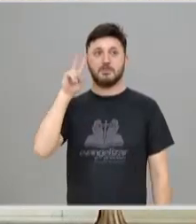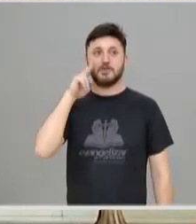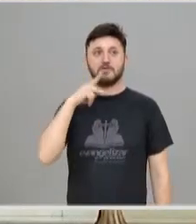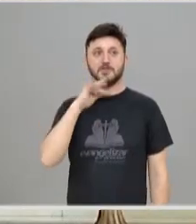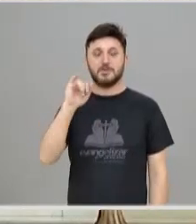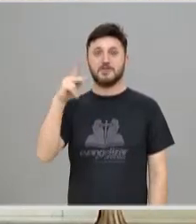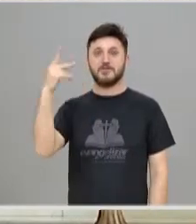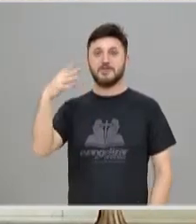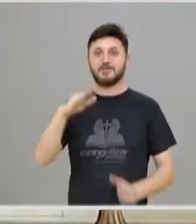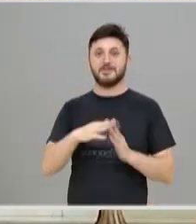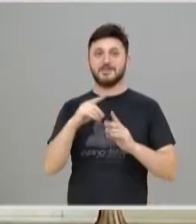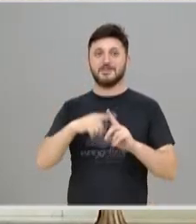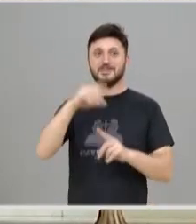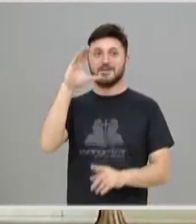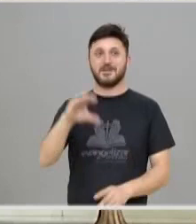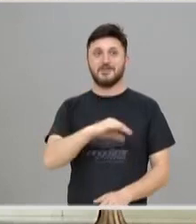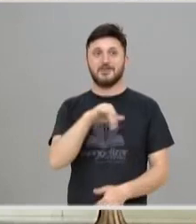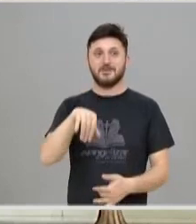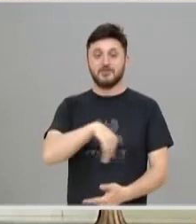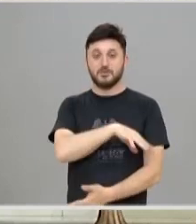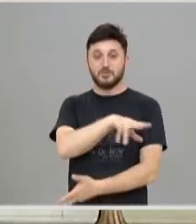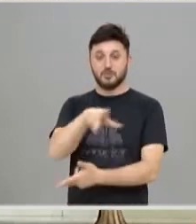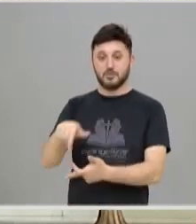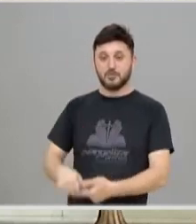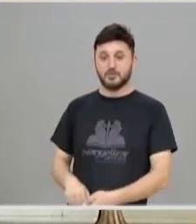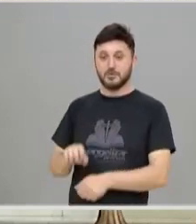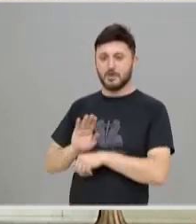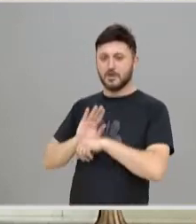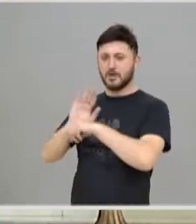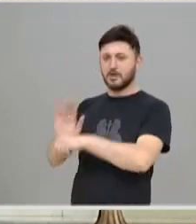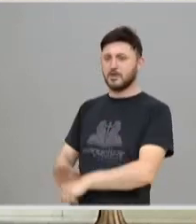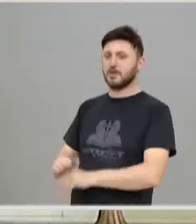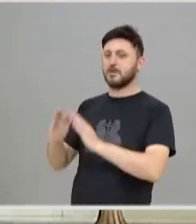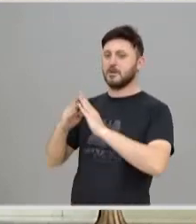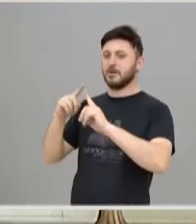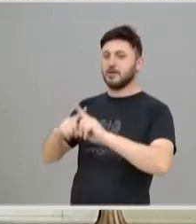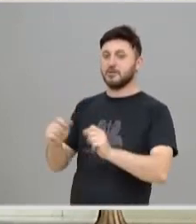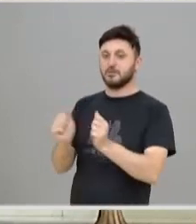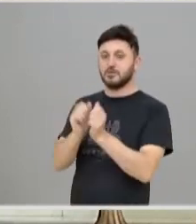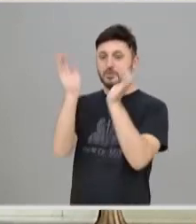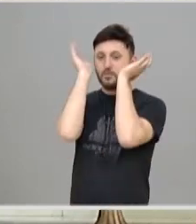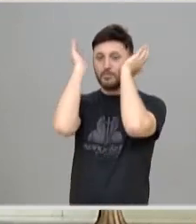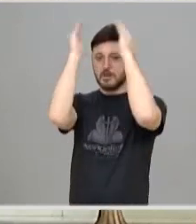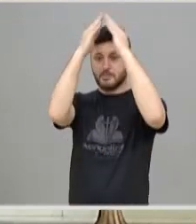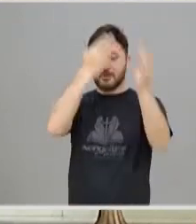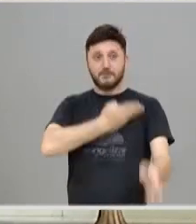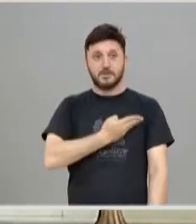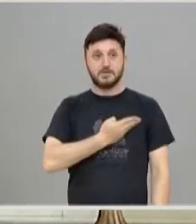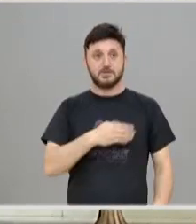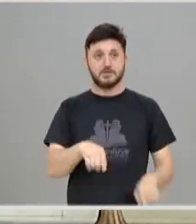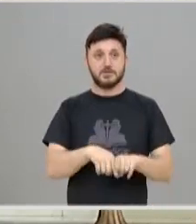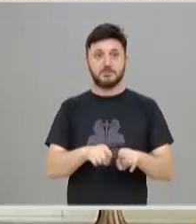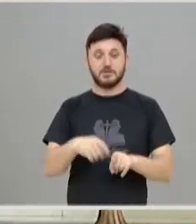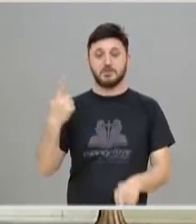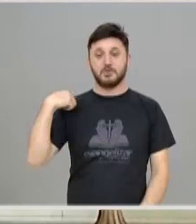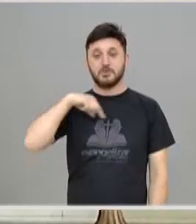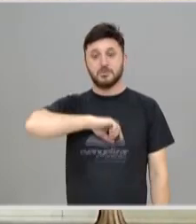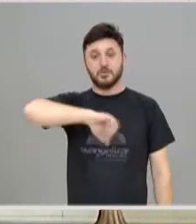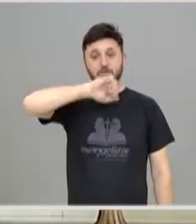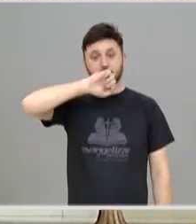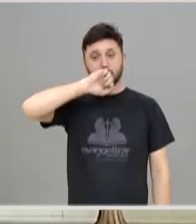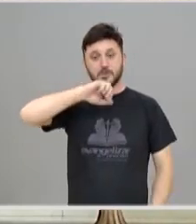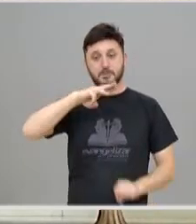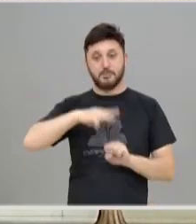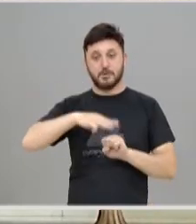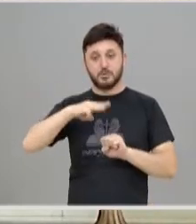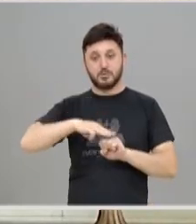Lembrai-vos, ó Pai, da vossa igreja que se faz presente pelo mundo inteiro, que ela cresça na caridade com o Papa Francisco, com nosso